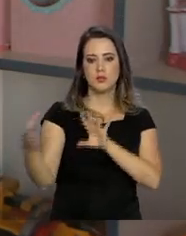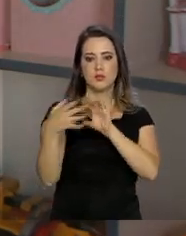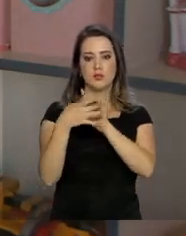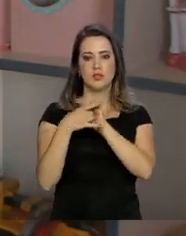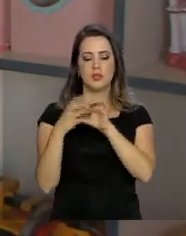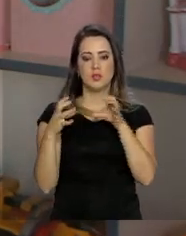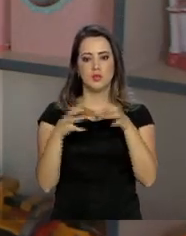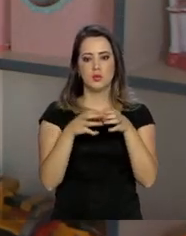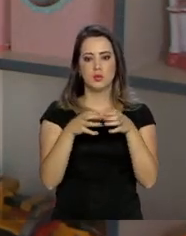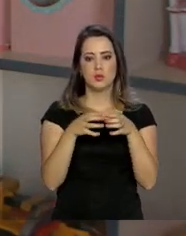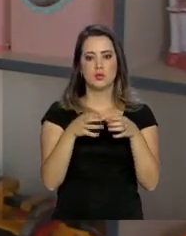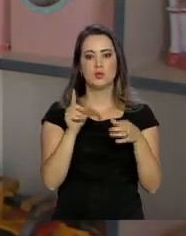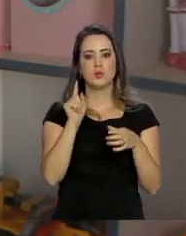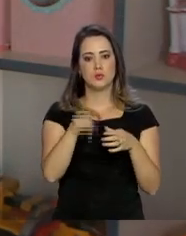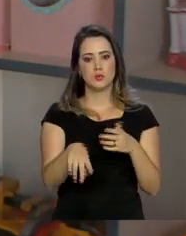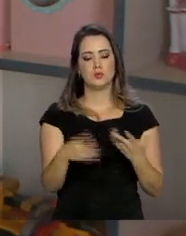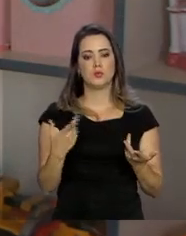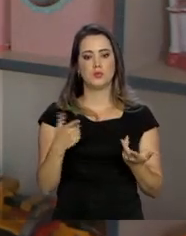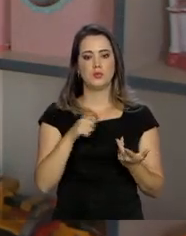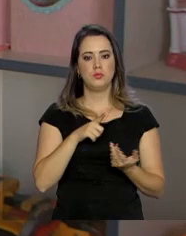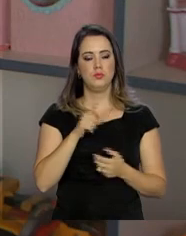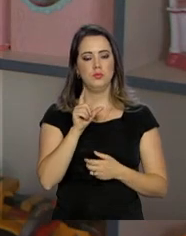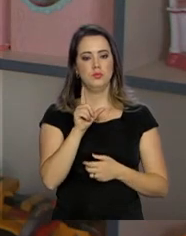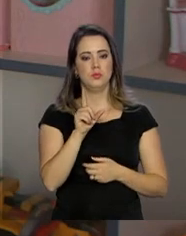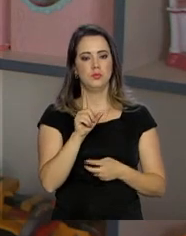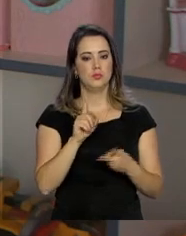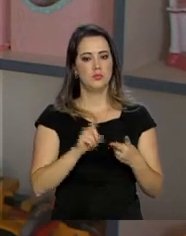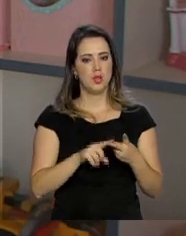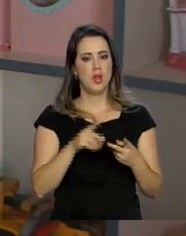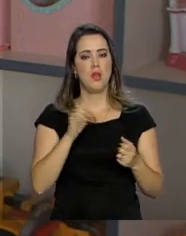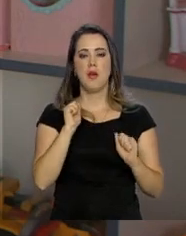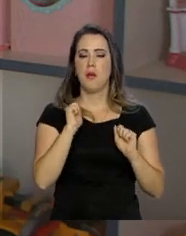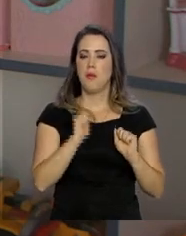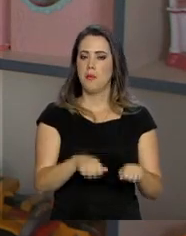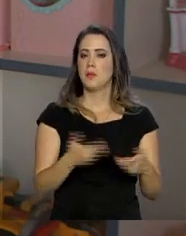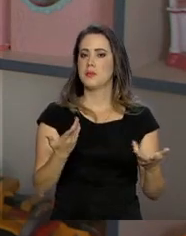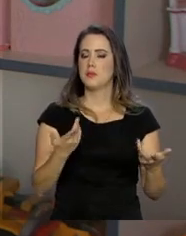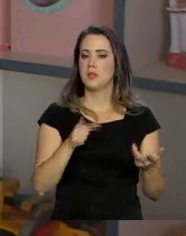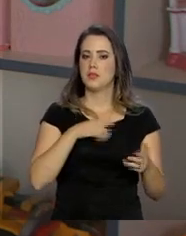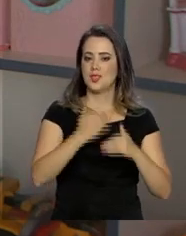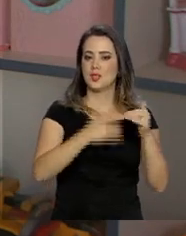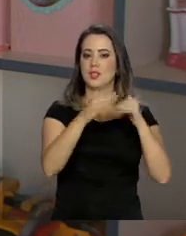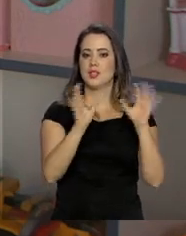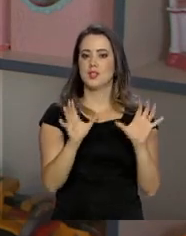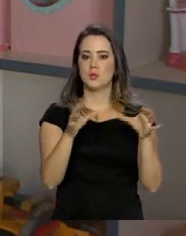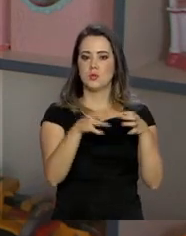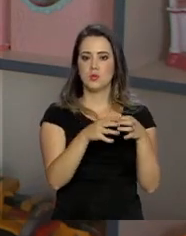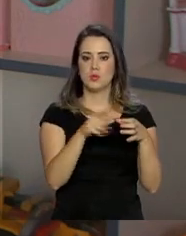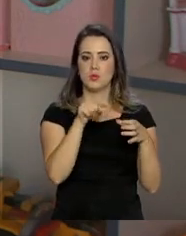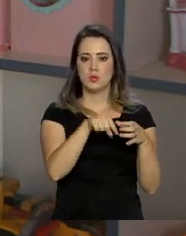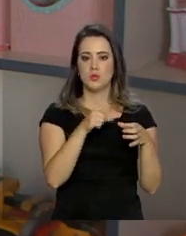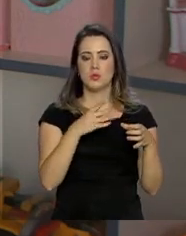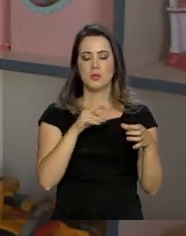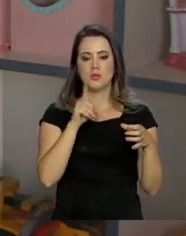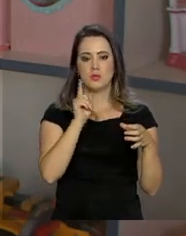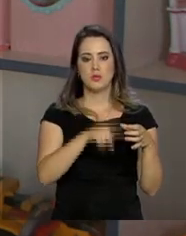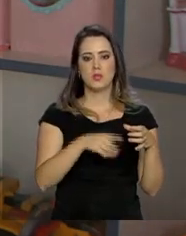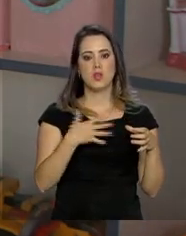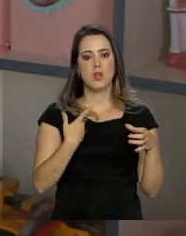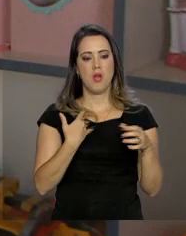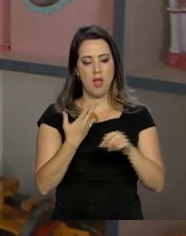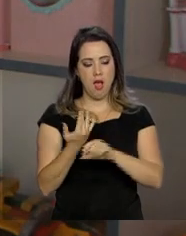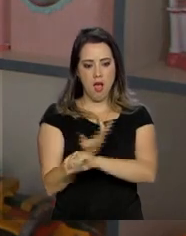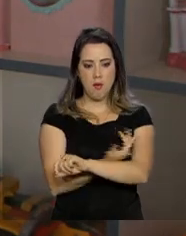nos grupos né é essa possibilidade de crescer num ponto de um ponto de vista emocional